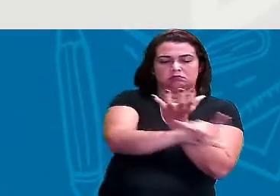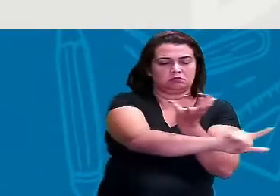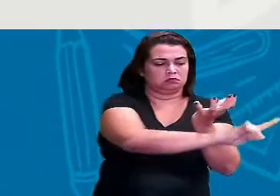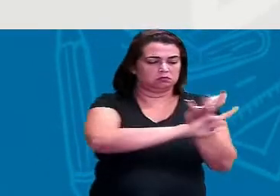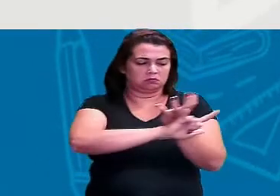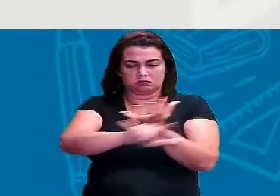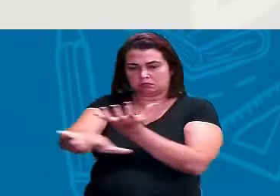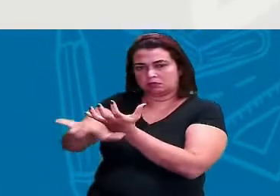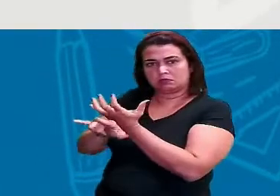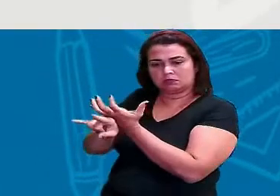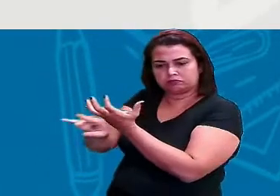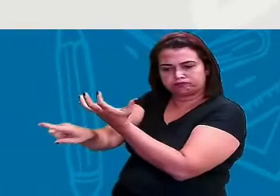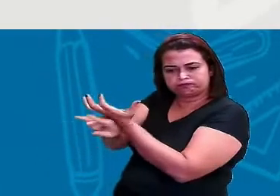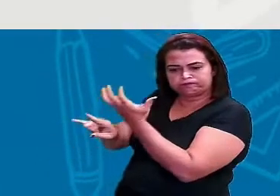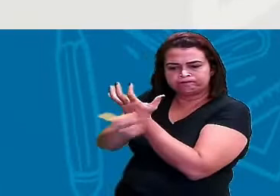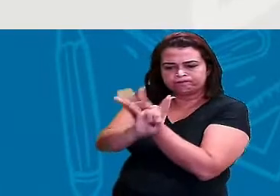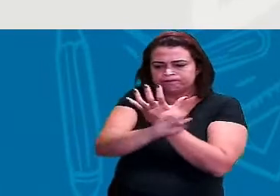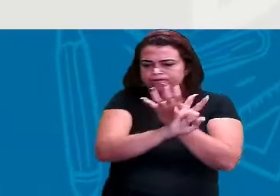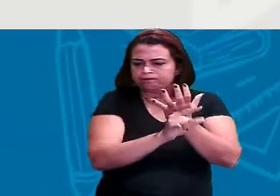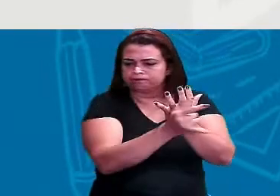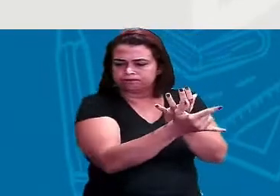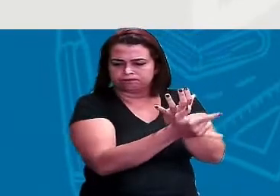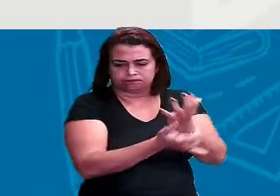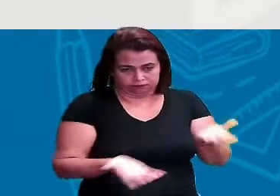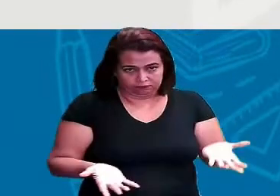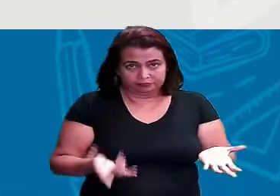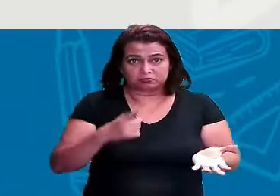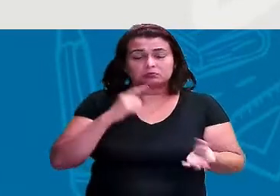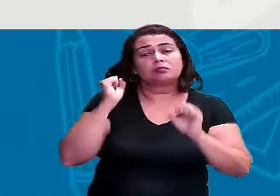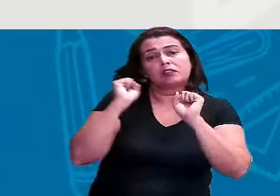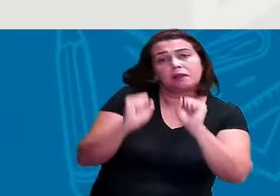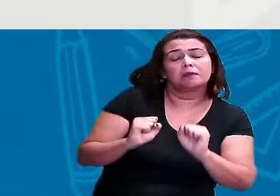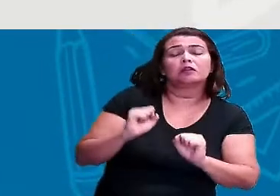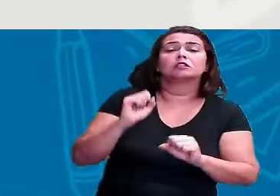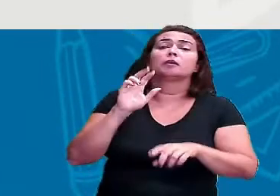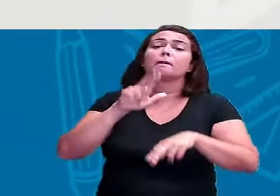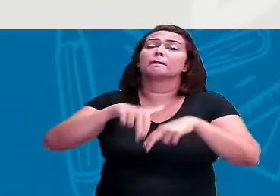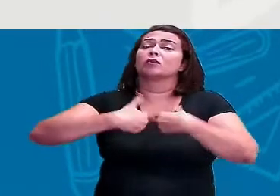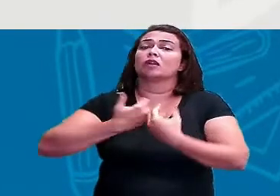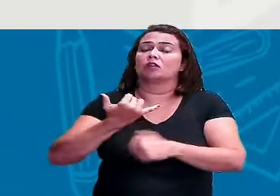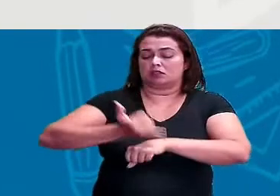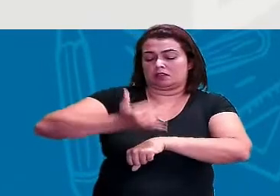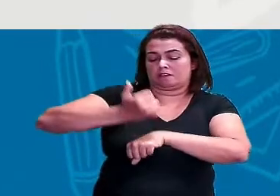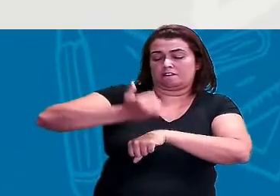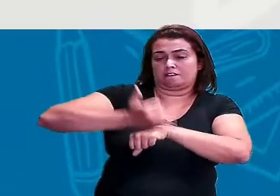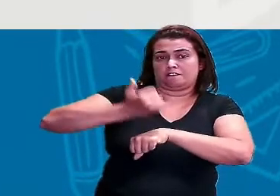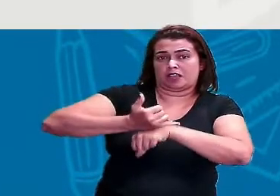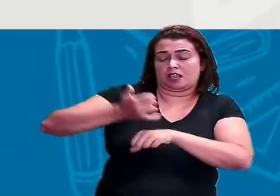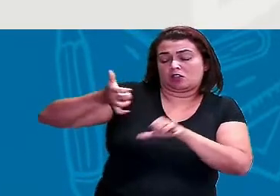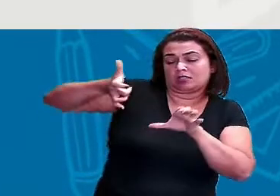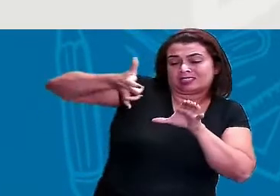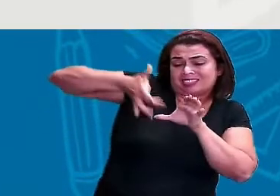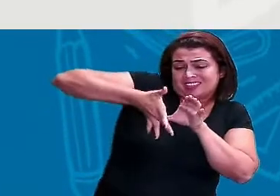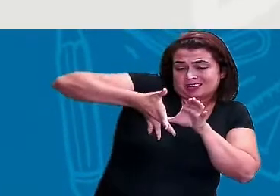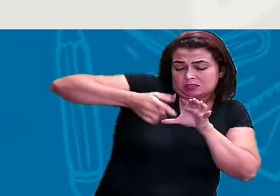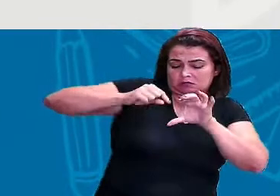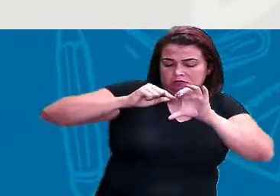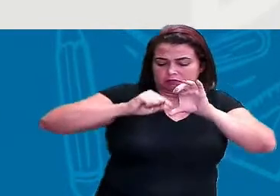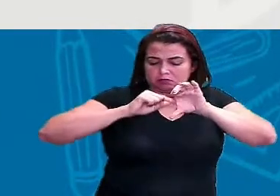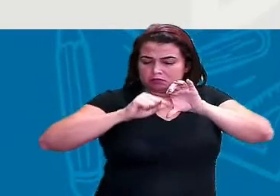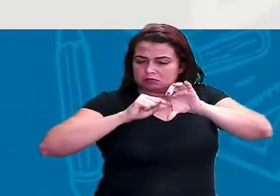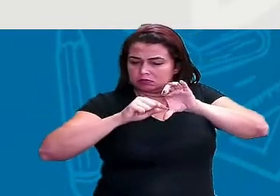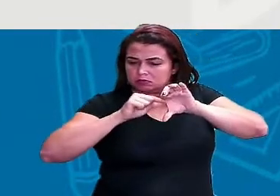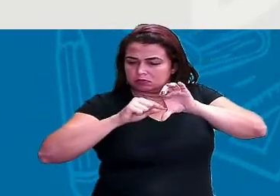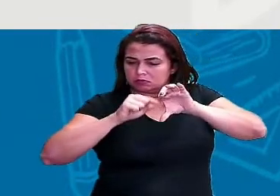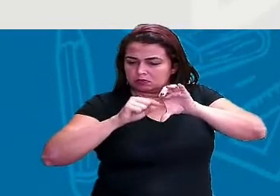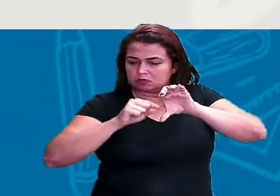terrestre ele pode ser devido ao núcleo de ferro da Terra. A configuração do campo magnético da Terra é parecida com a de um